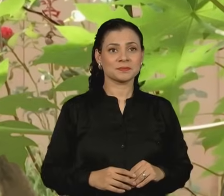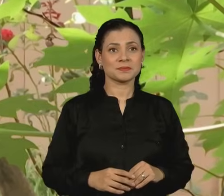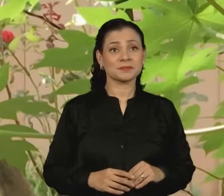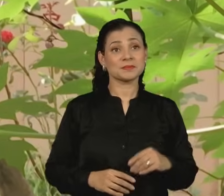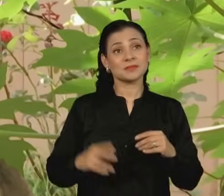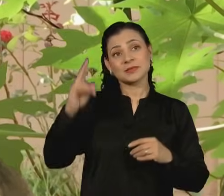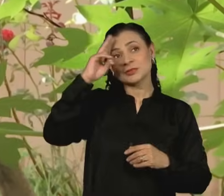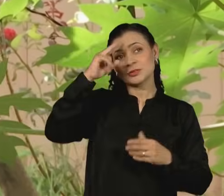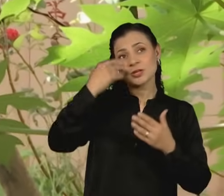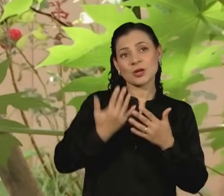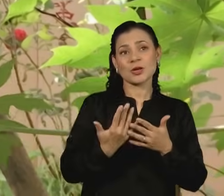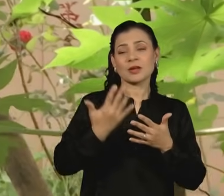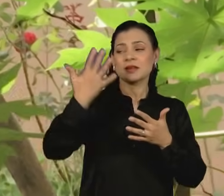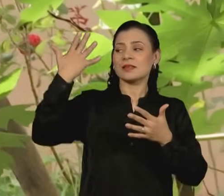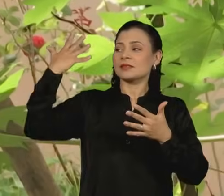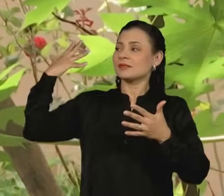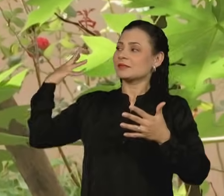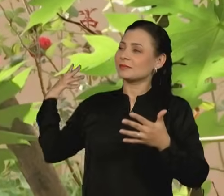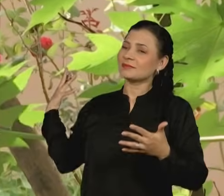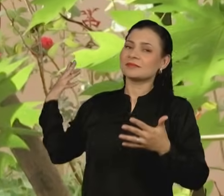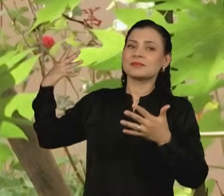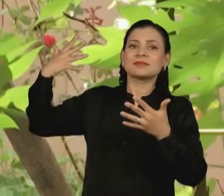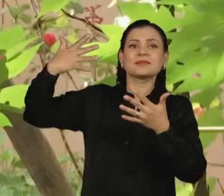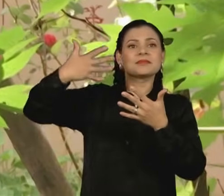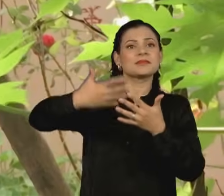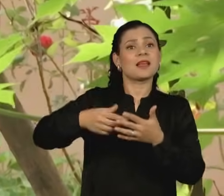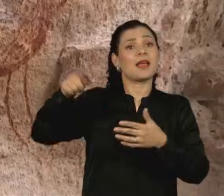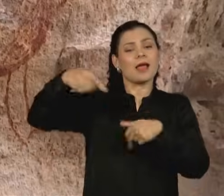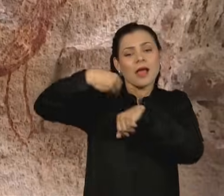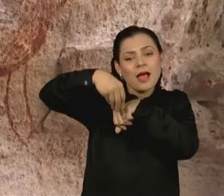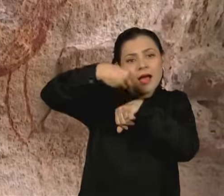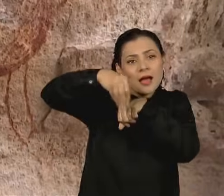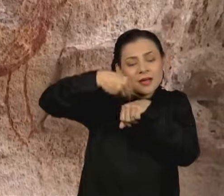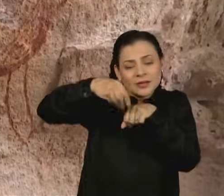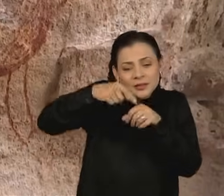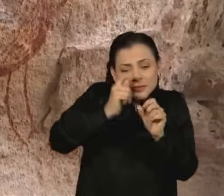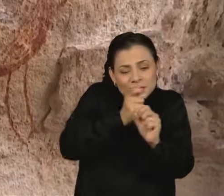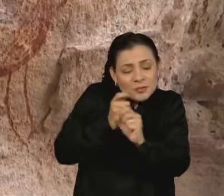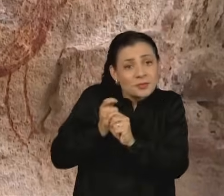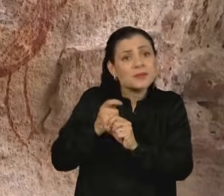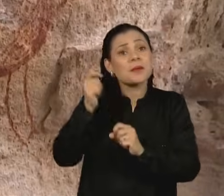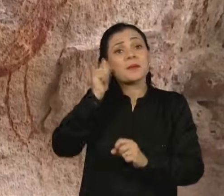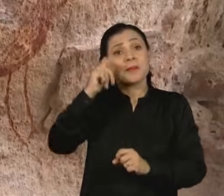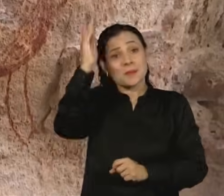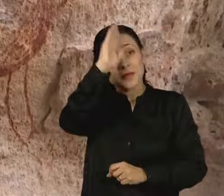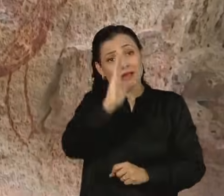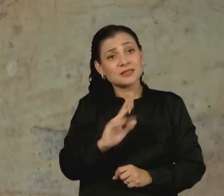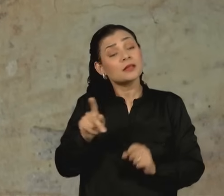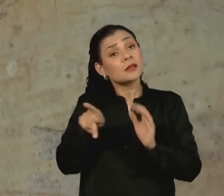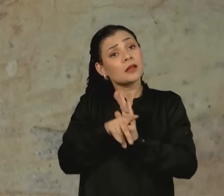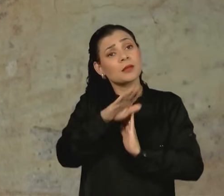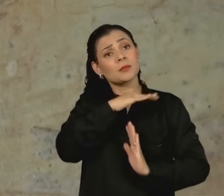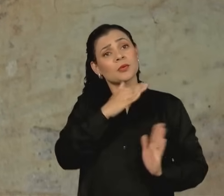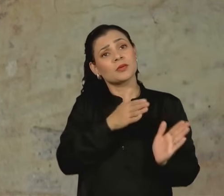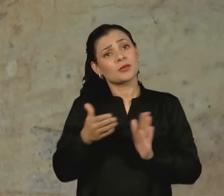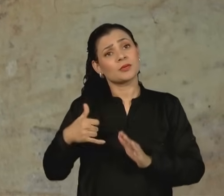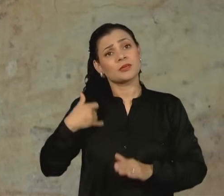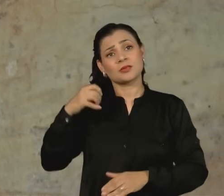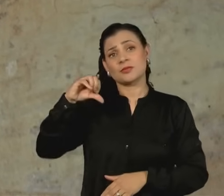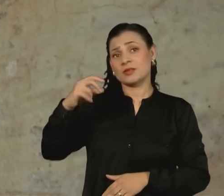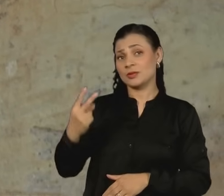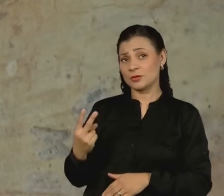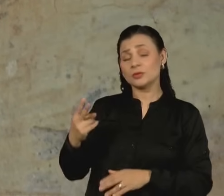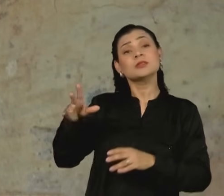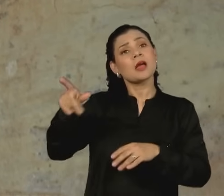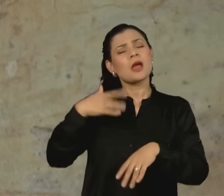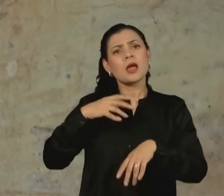A história de vida de Niede Guidon, a arqueóloga brasileira que faleceu aos 92 anos, foi a defensora de uma